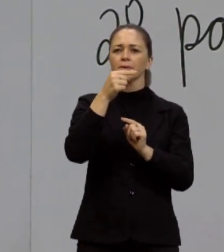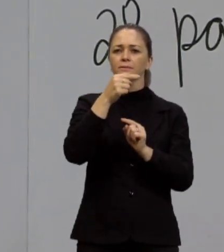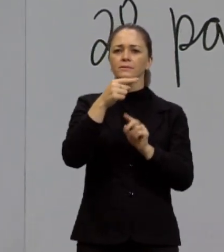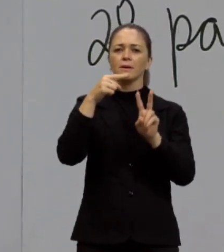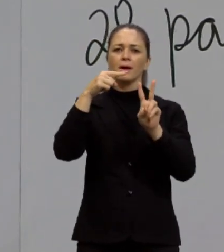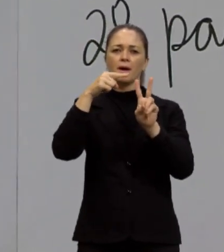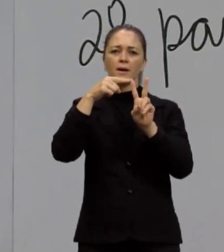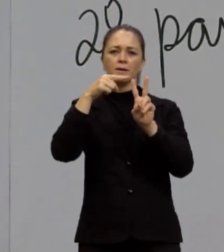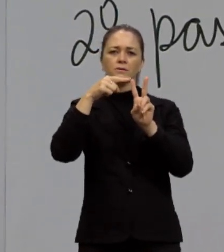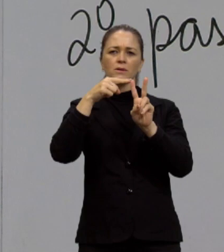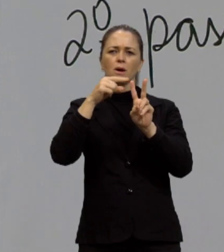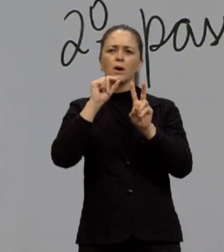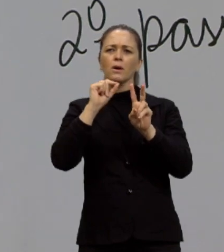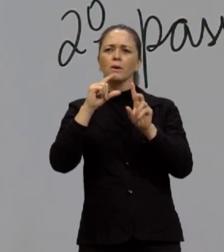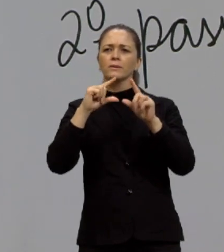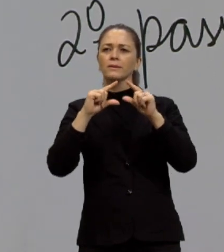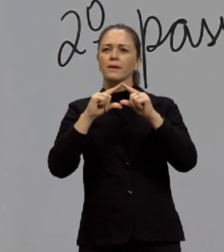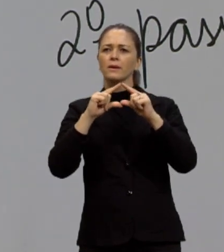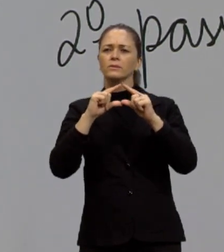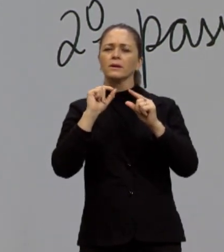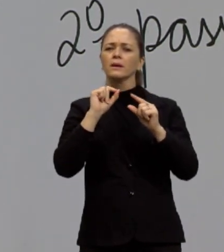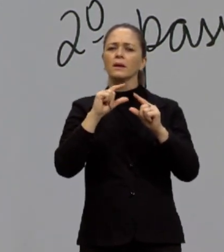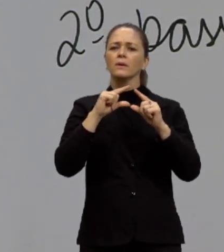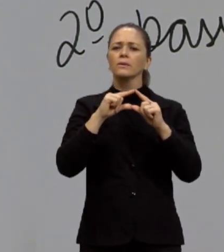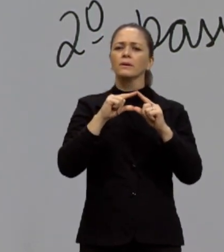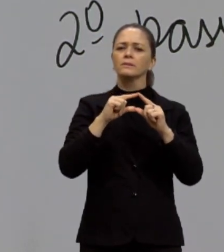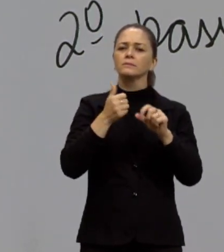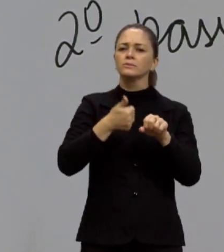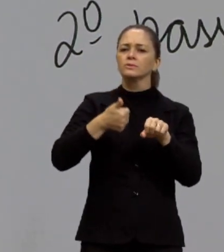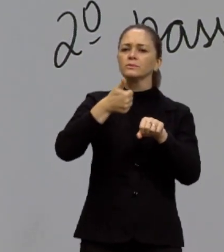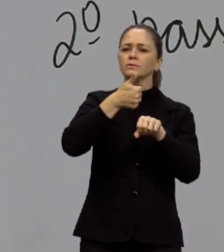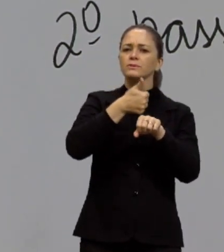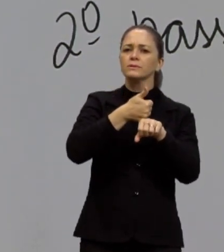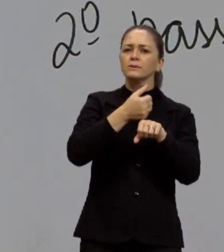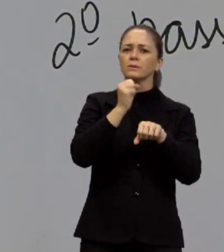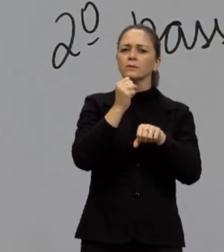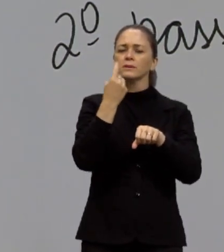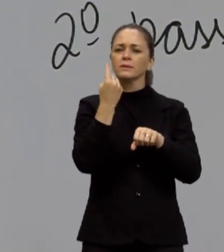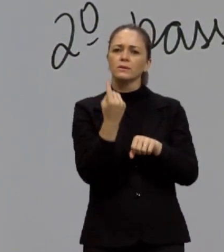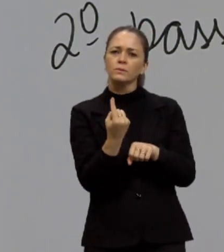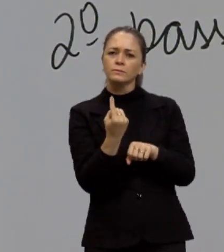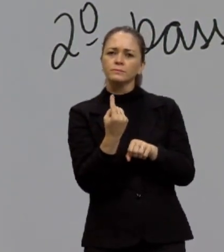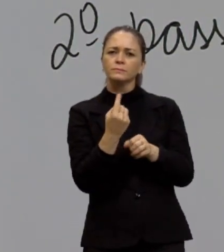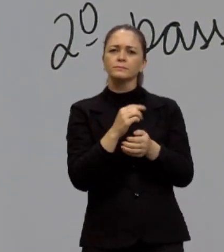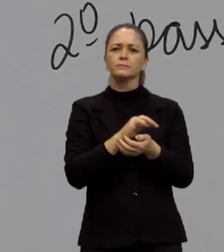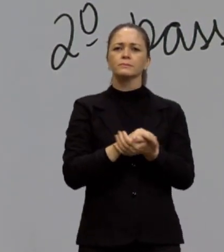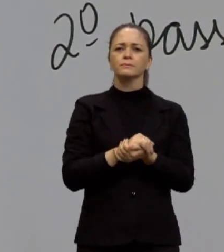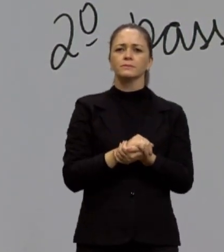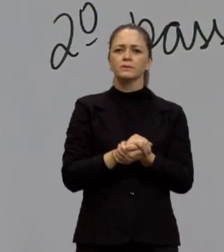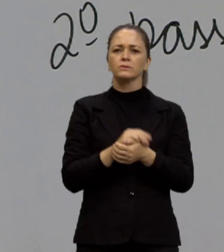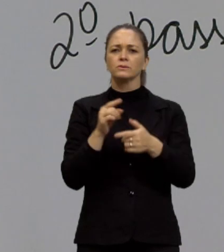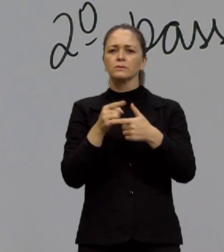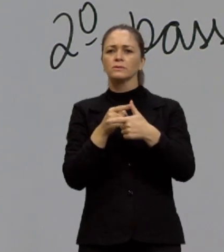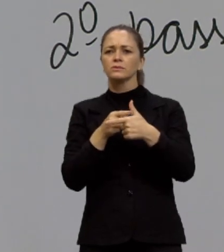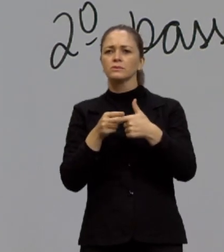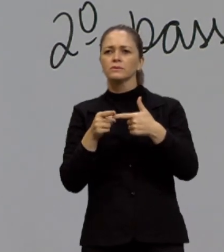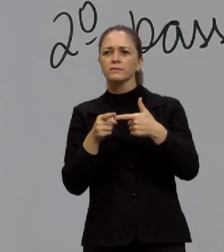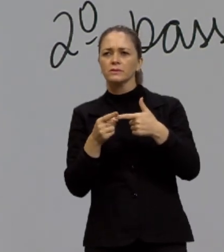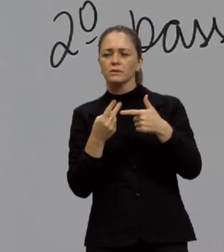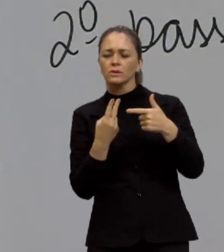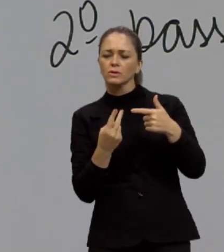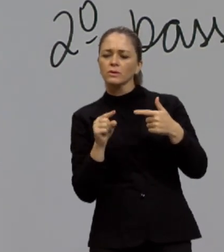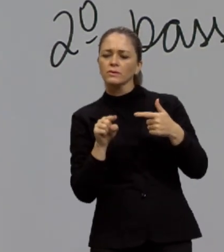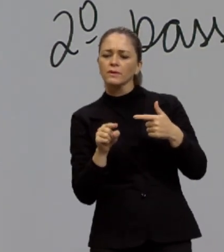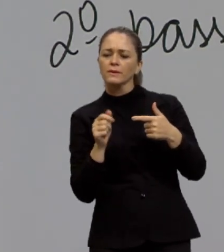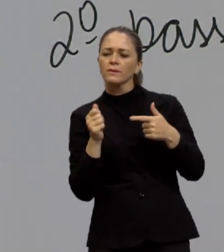Raiz do delta. Quem é o delta? 81. dividido por duas